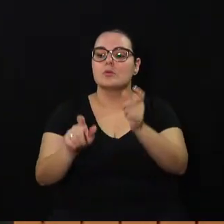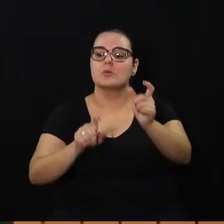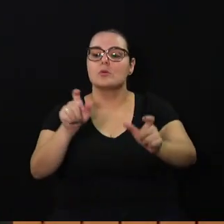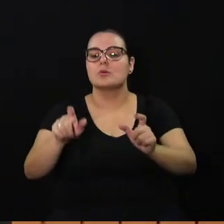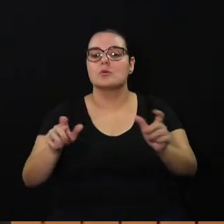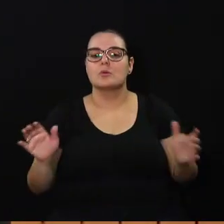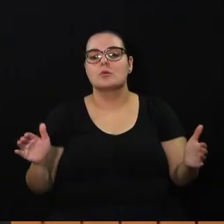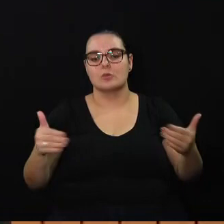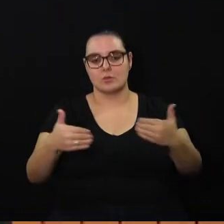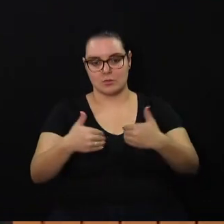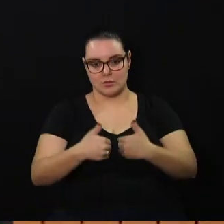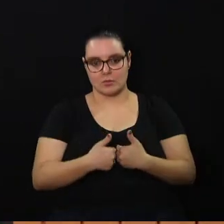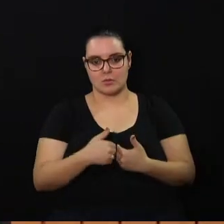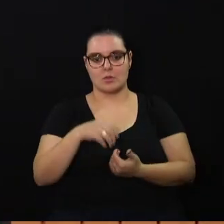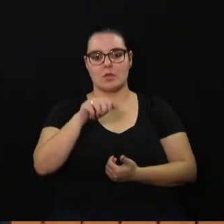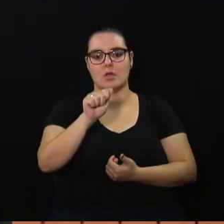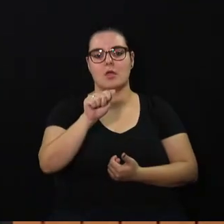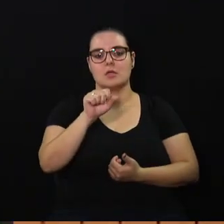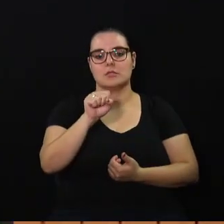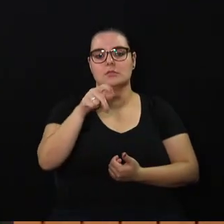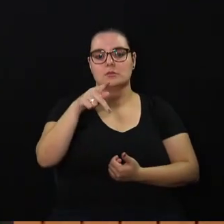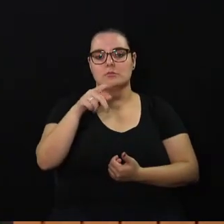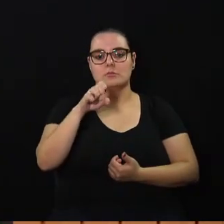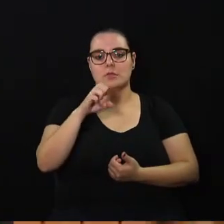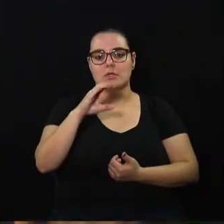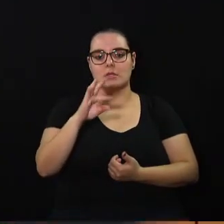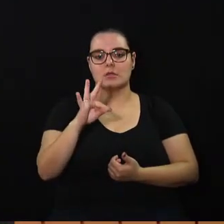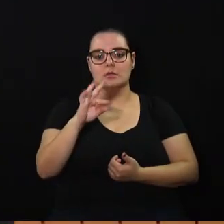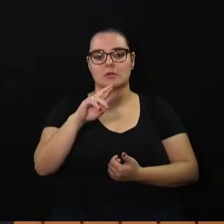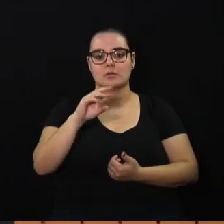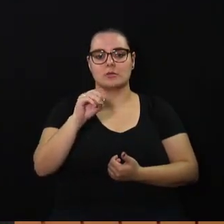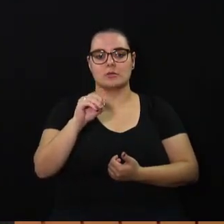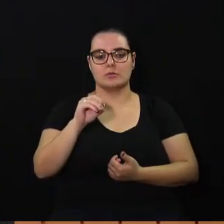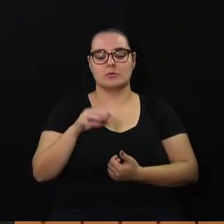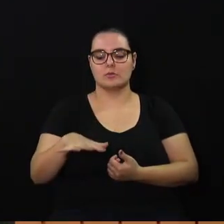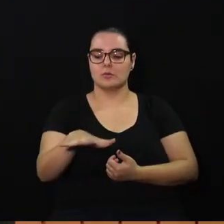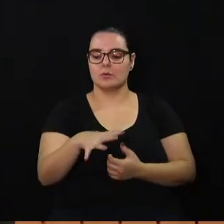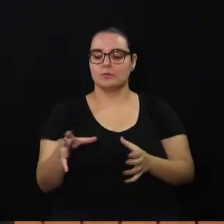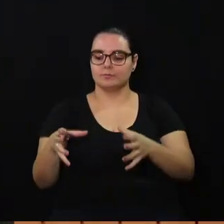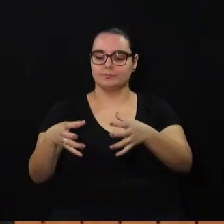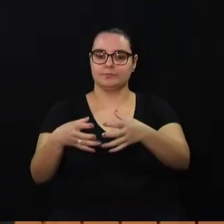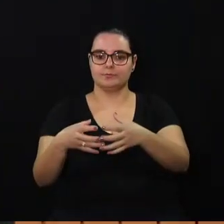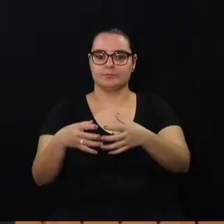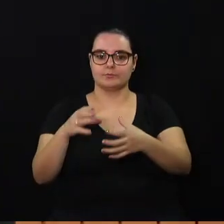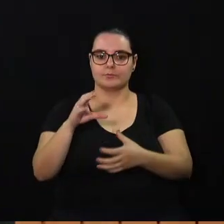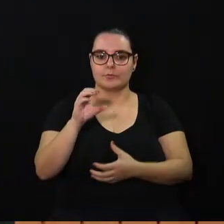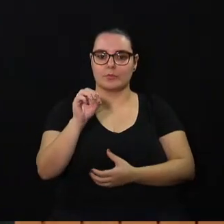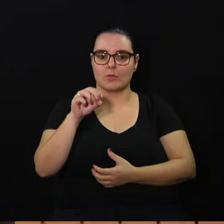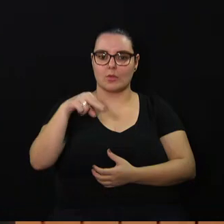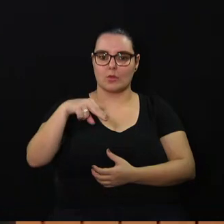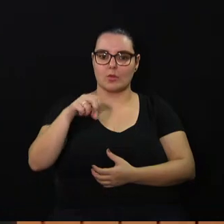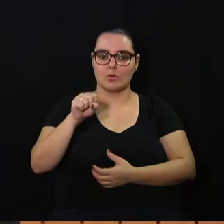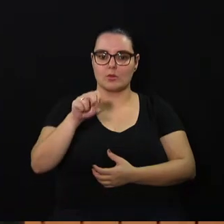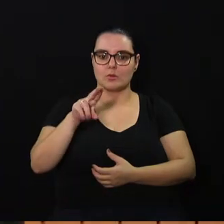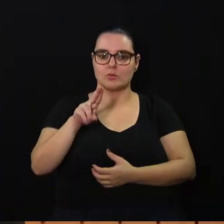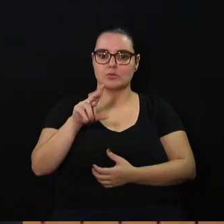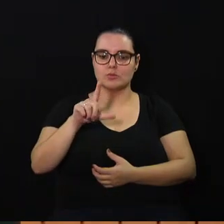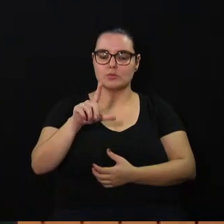autista e ser abordado pela equipe da futura consultoria em educação inclusiva